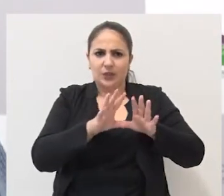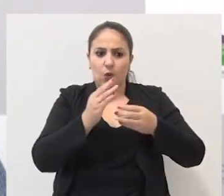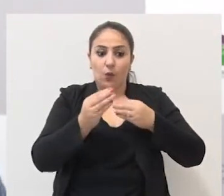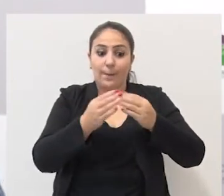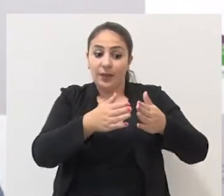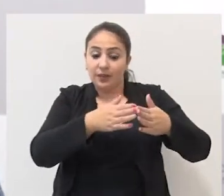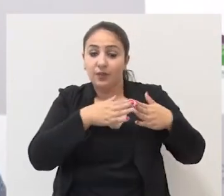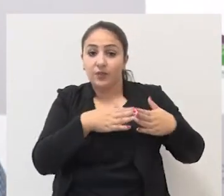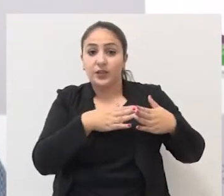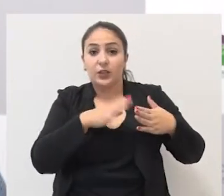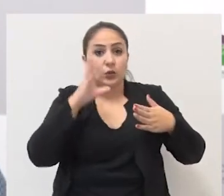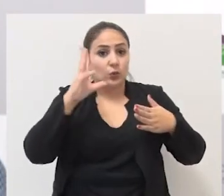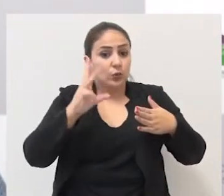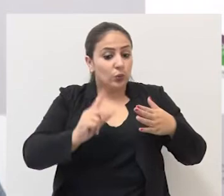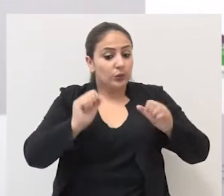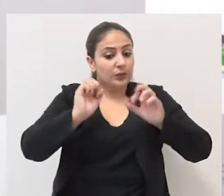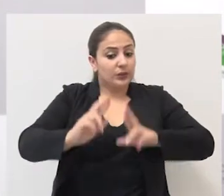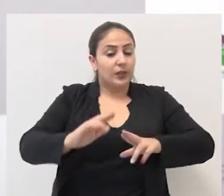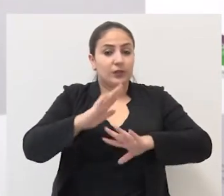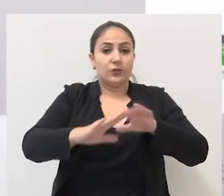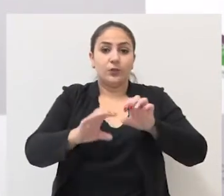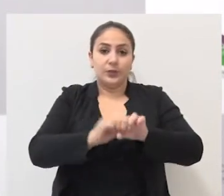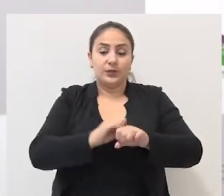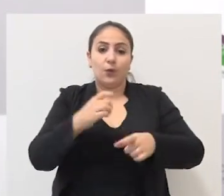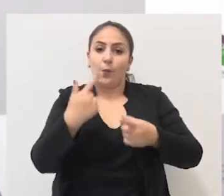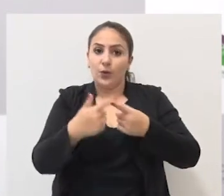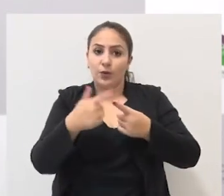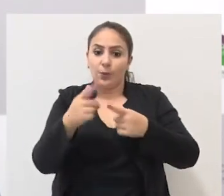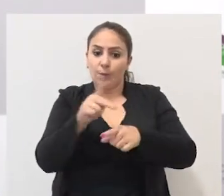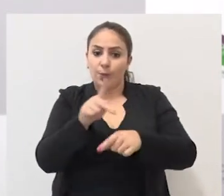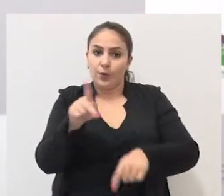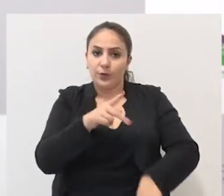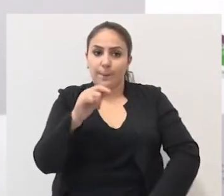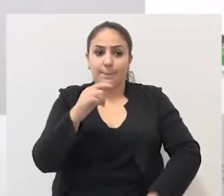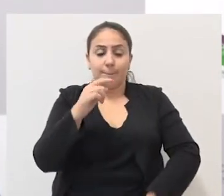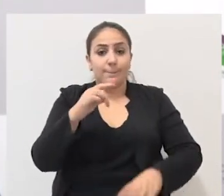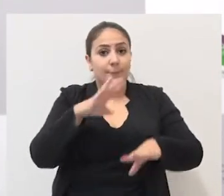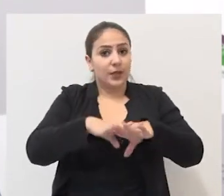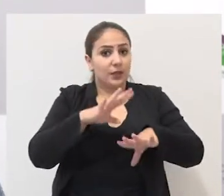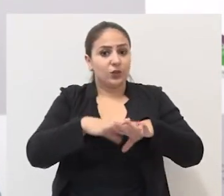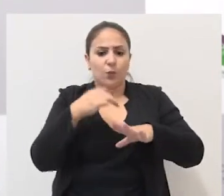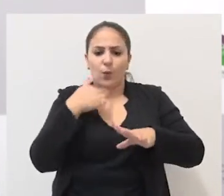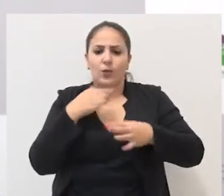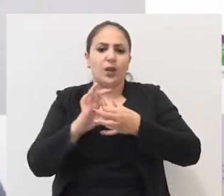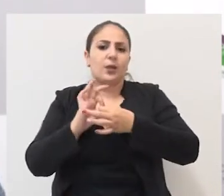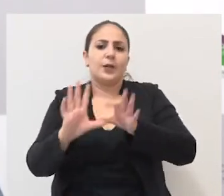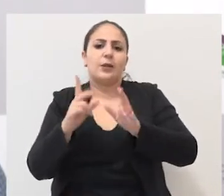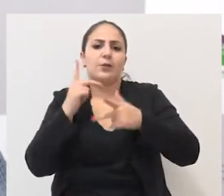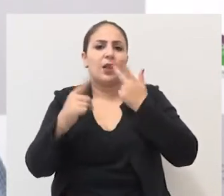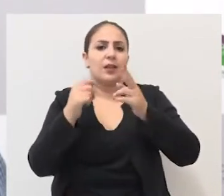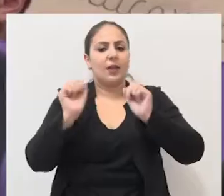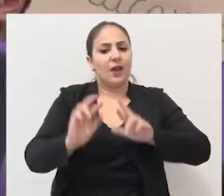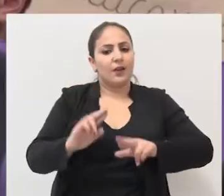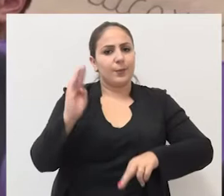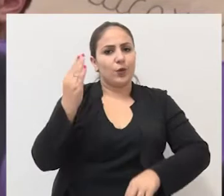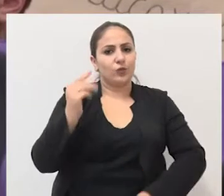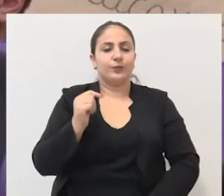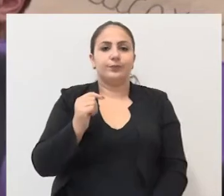cátedra para defender aquilo da área de sua formação, porque um professor de matemática não pode ter liberdade de cátedra para falar de